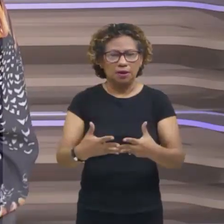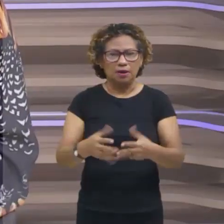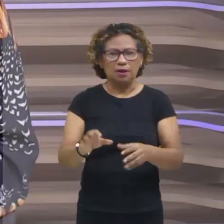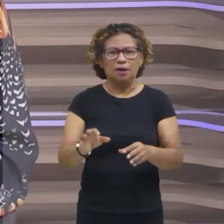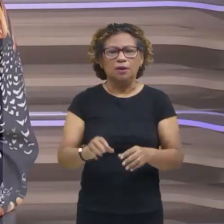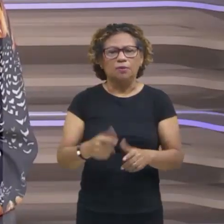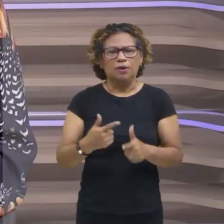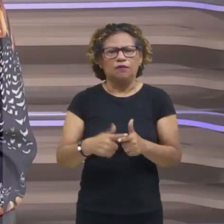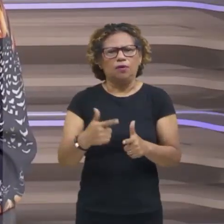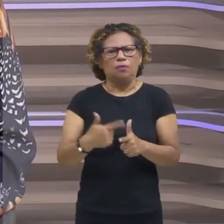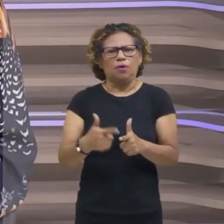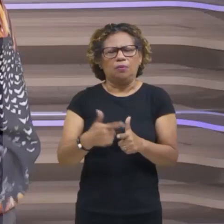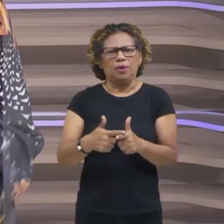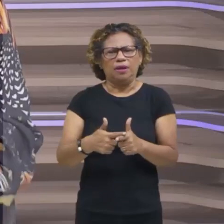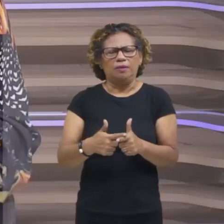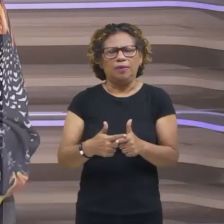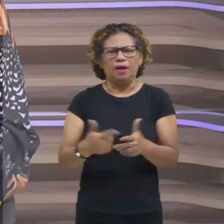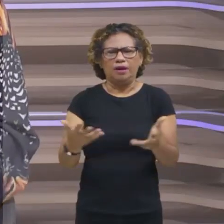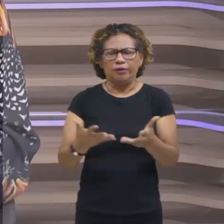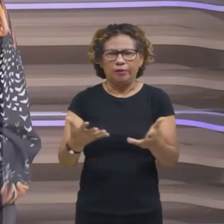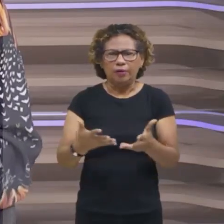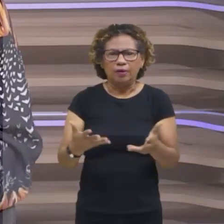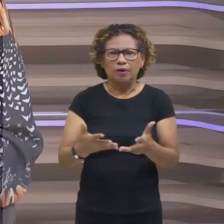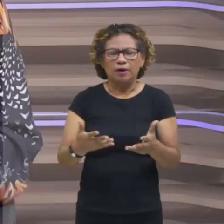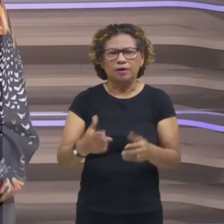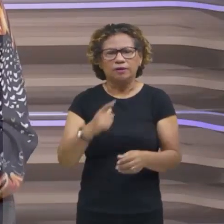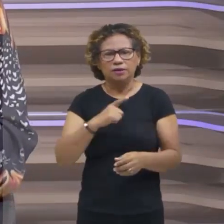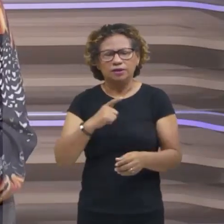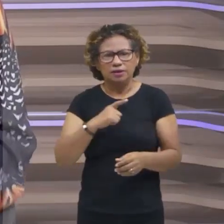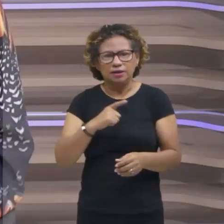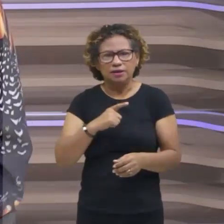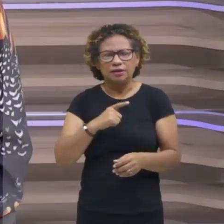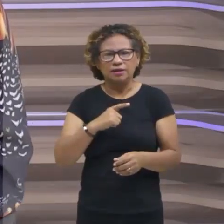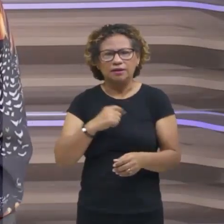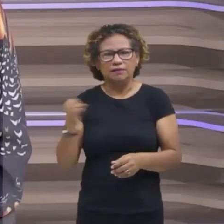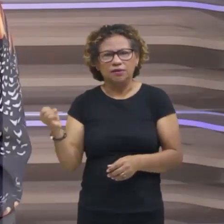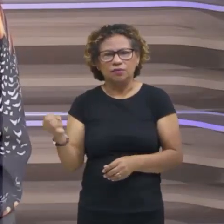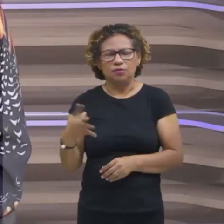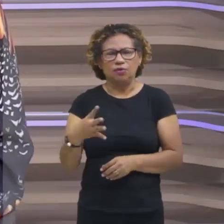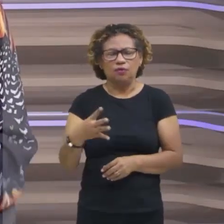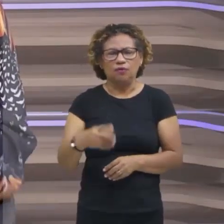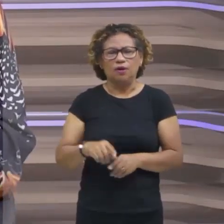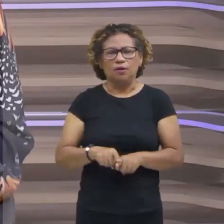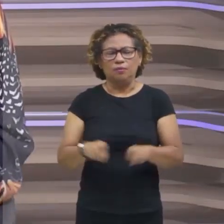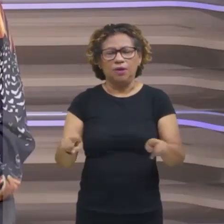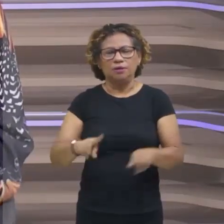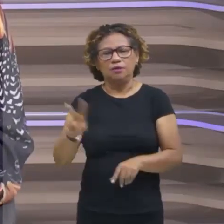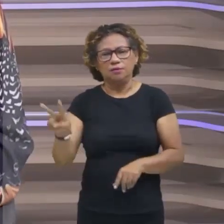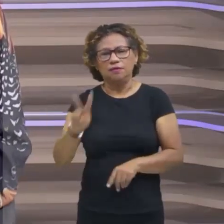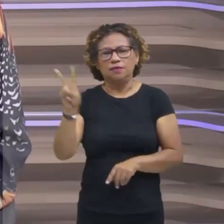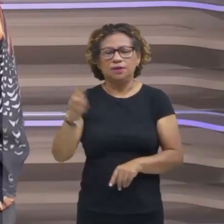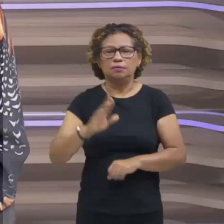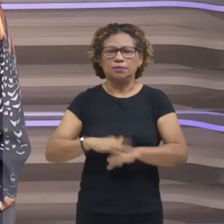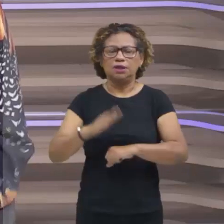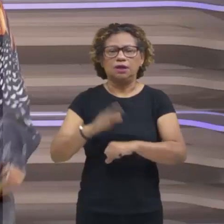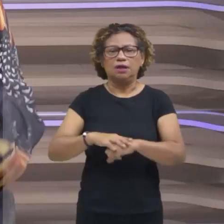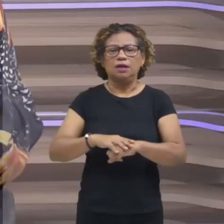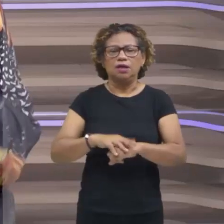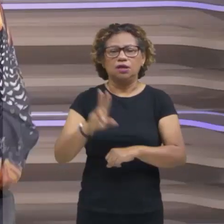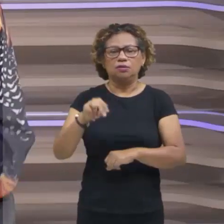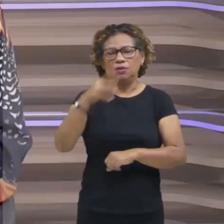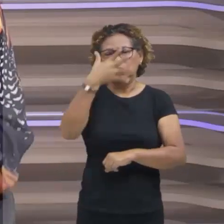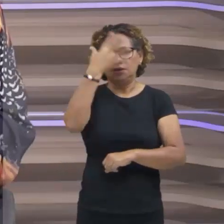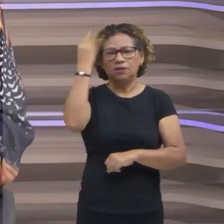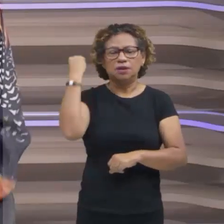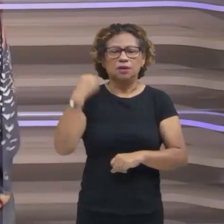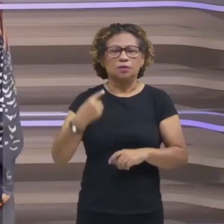várias aprendizagens nesse momento e que essas aprendizagens elas sejam avaliadas posteriormente, mas nunca esquecidas, porque